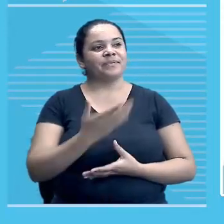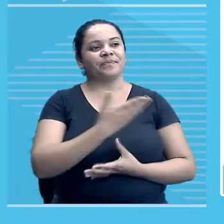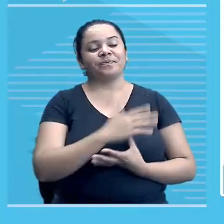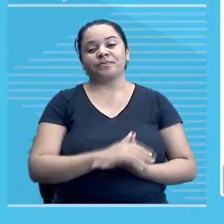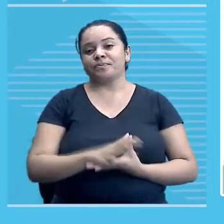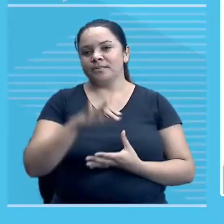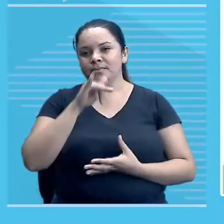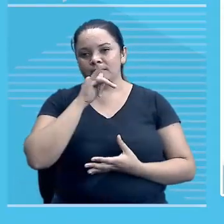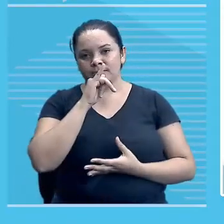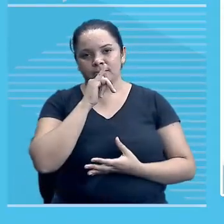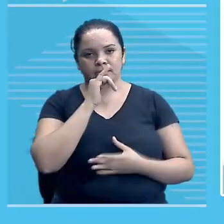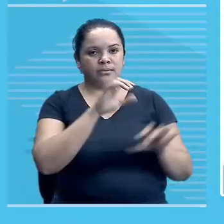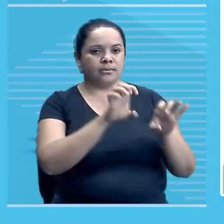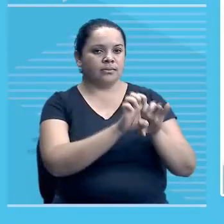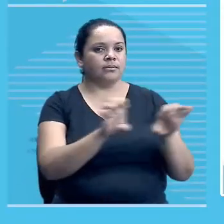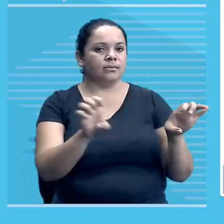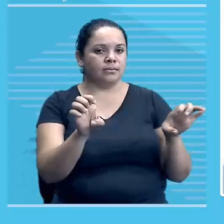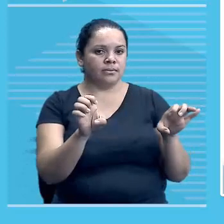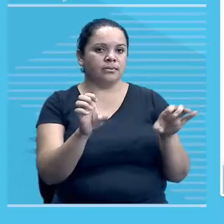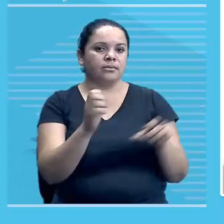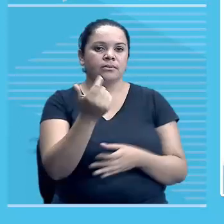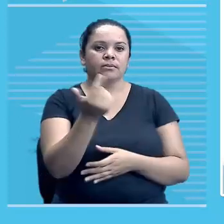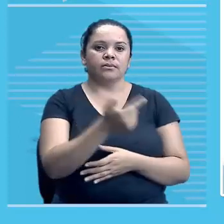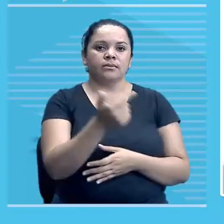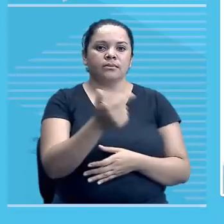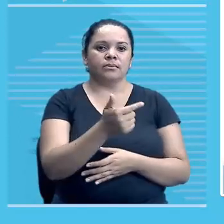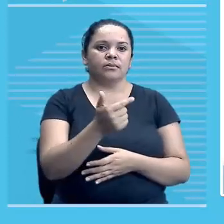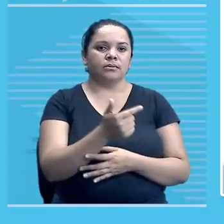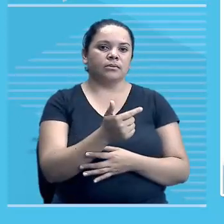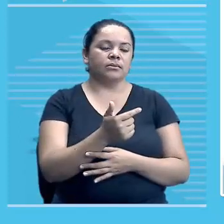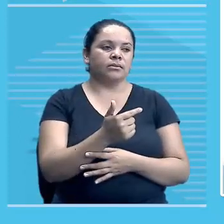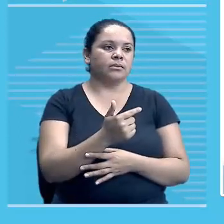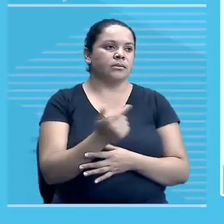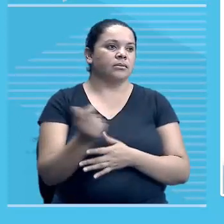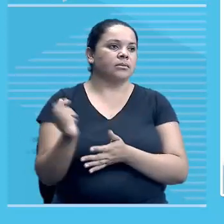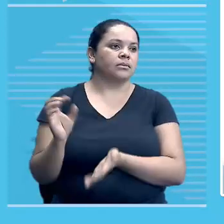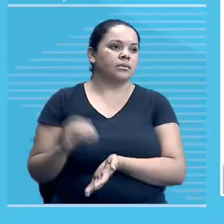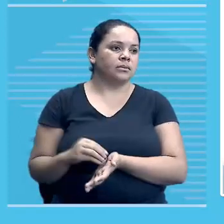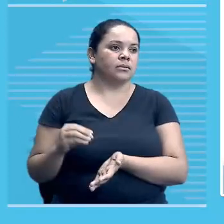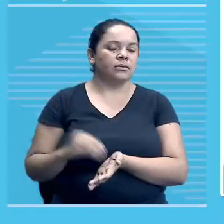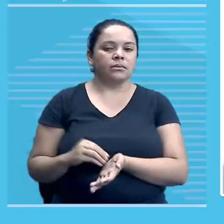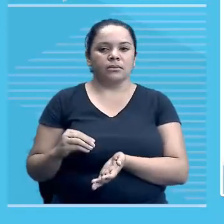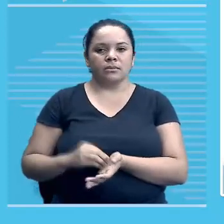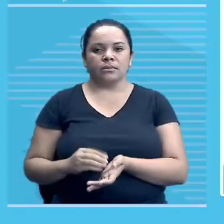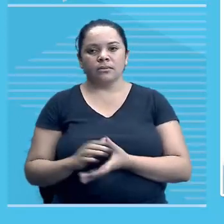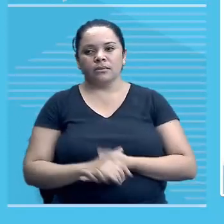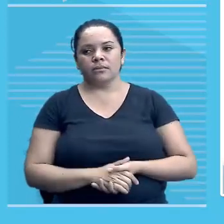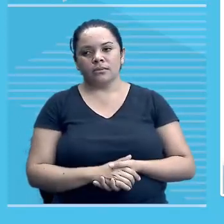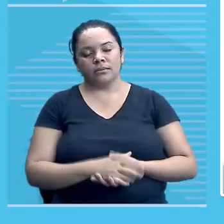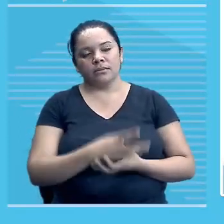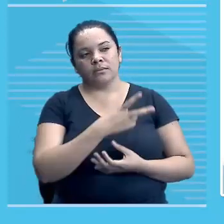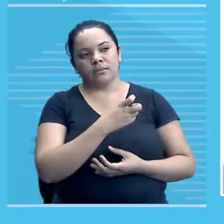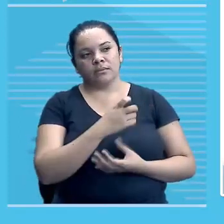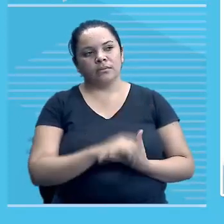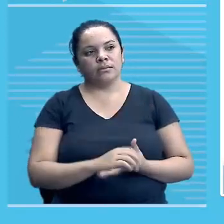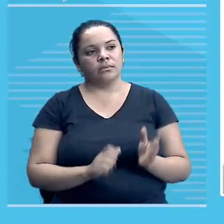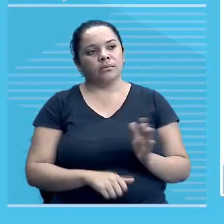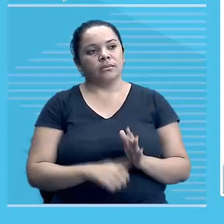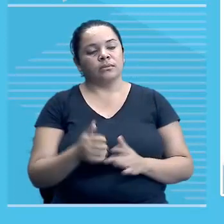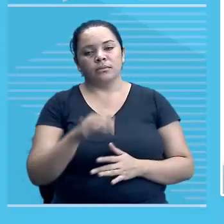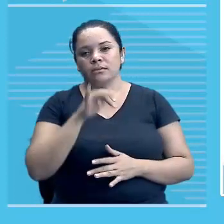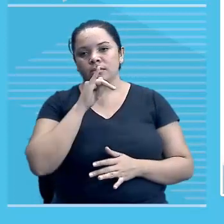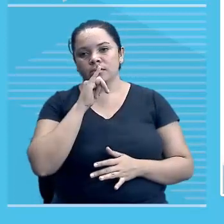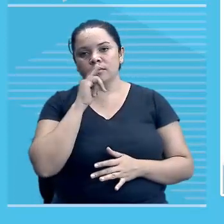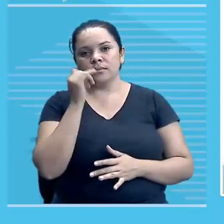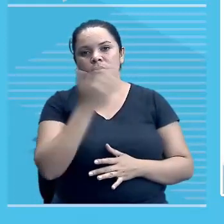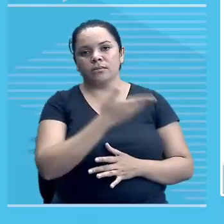Exemplos de equações do segundo grau incompletas. Observa aqui, ó, nesse primeiro exemplo,